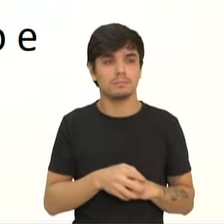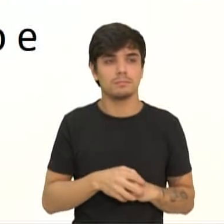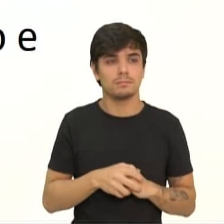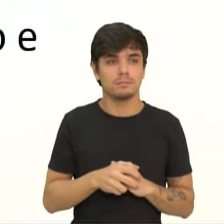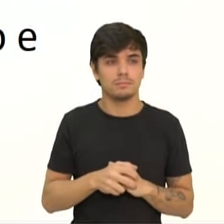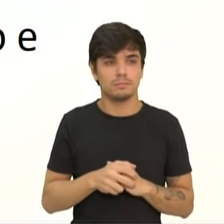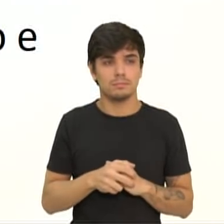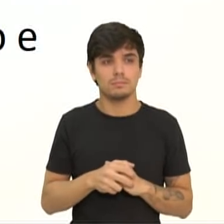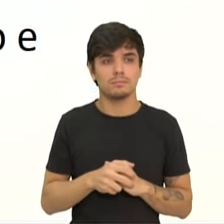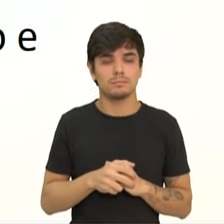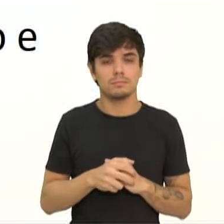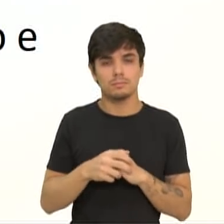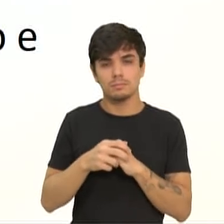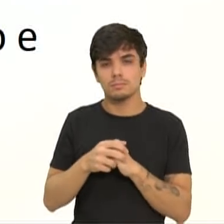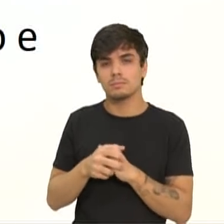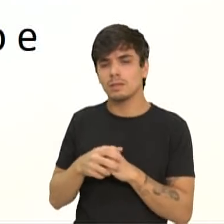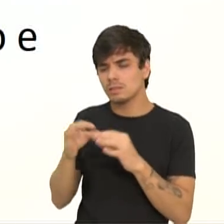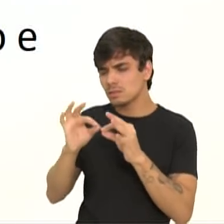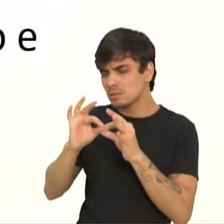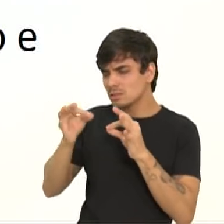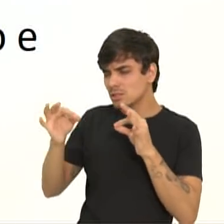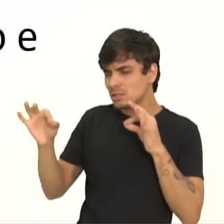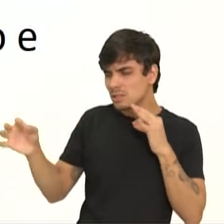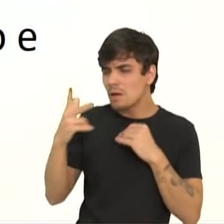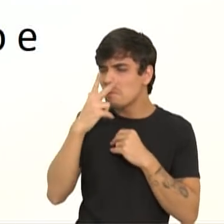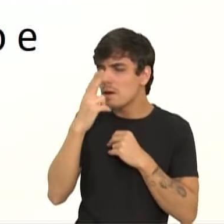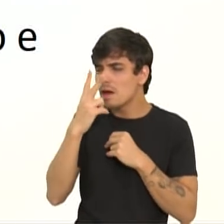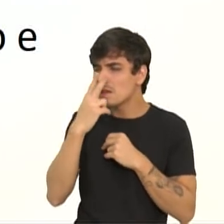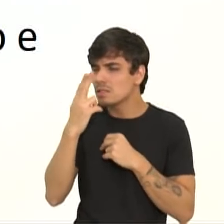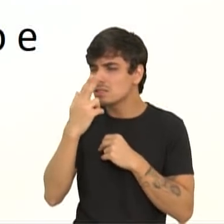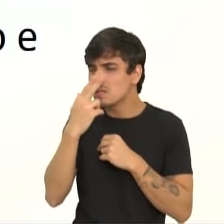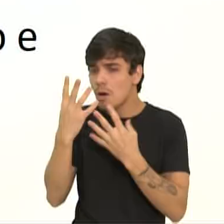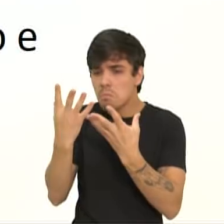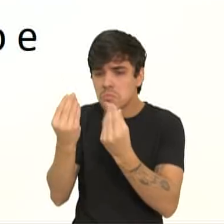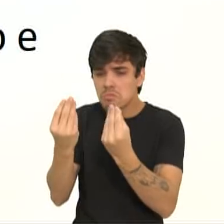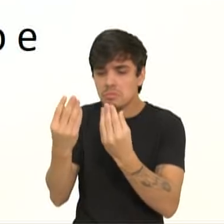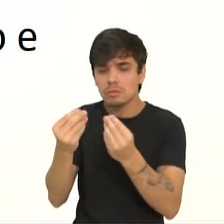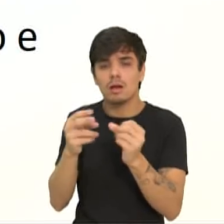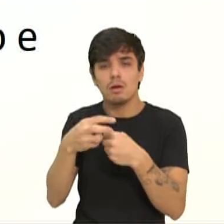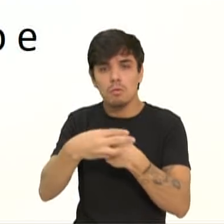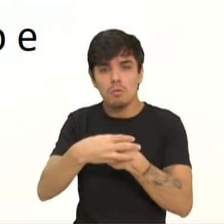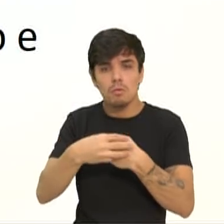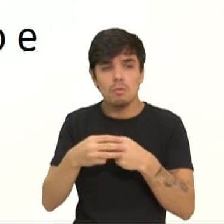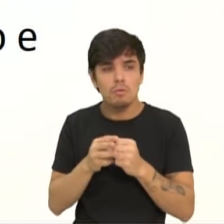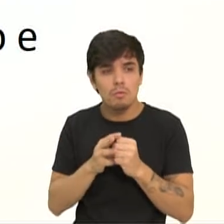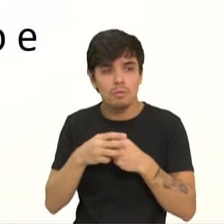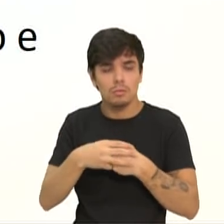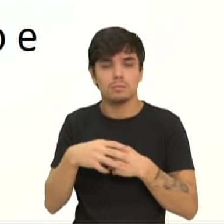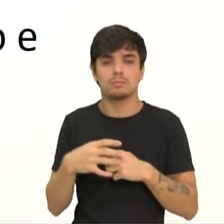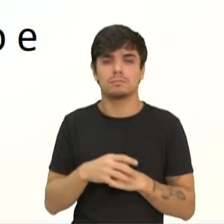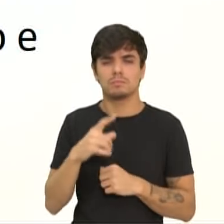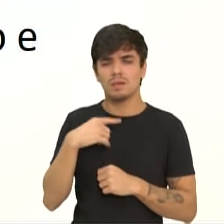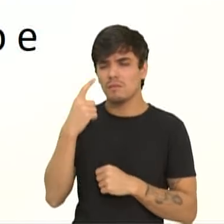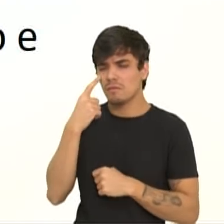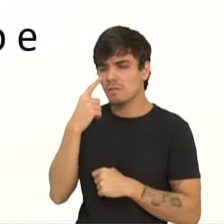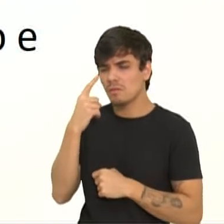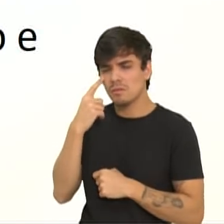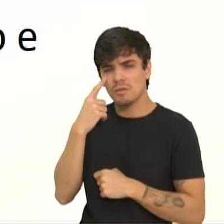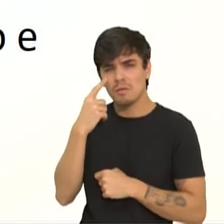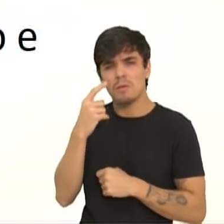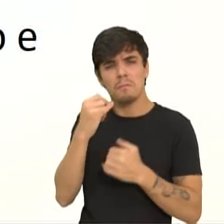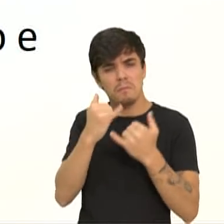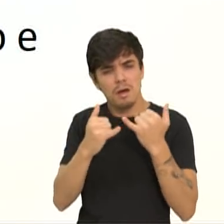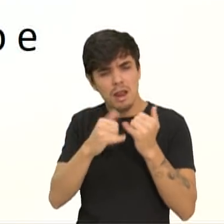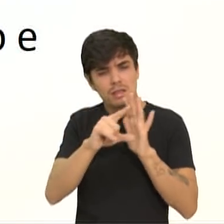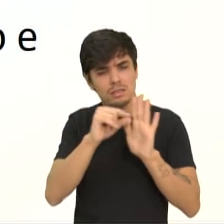Assim a distância parecia cheia de mistérios. Reparou? É o mesmo trecho, só que temos palavras diferentes